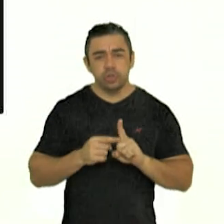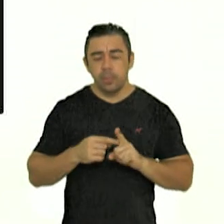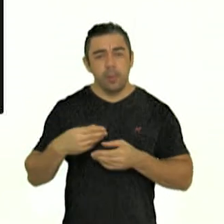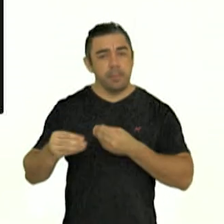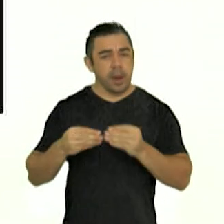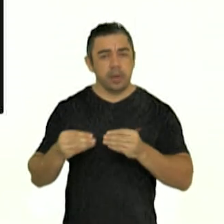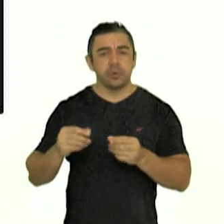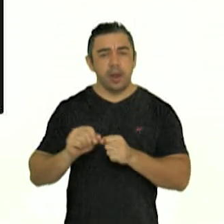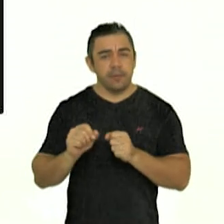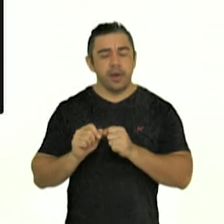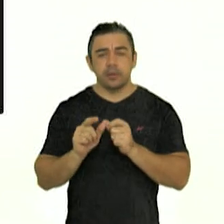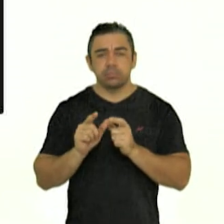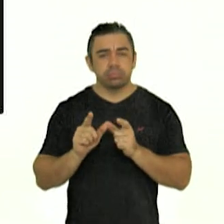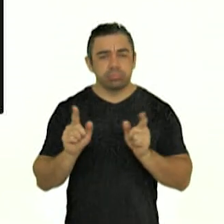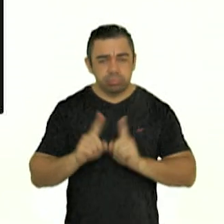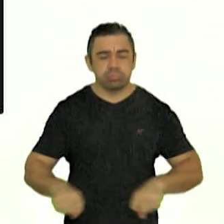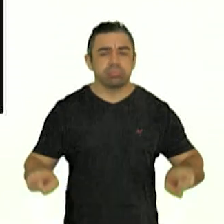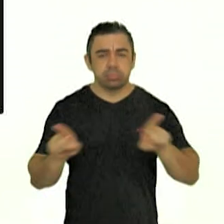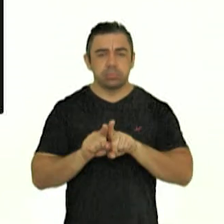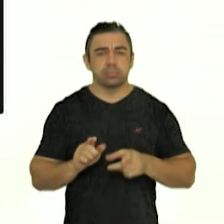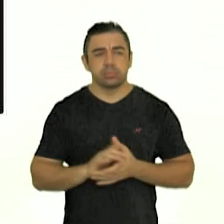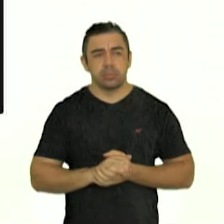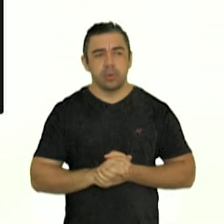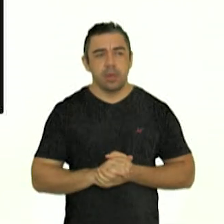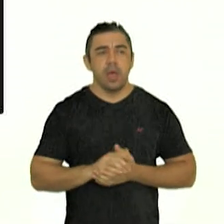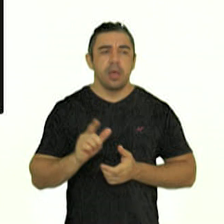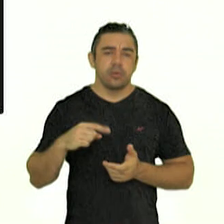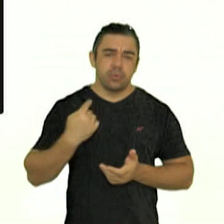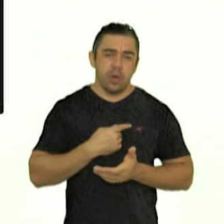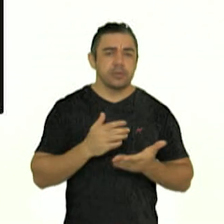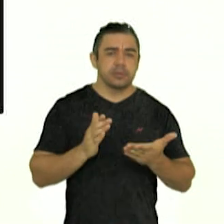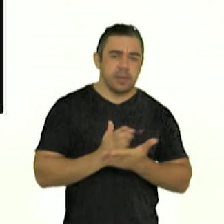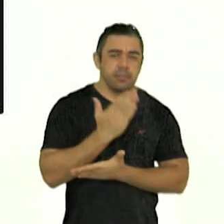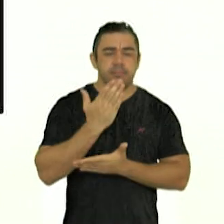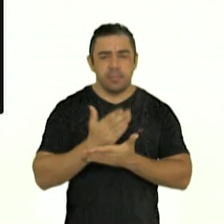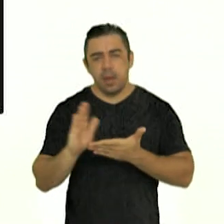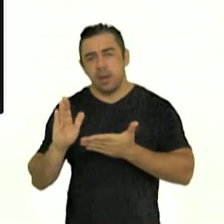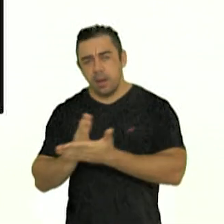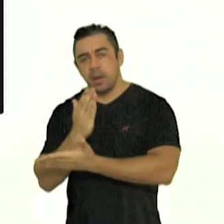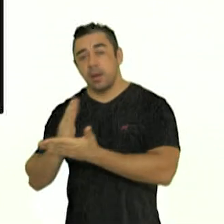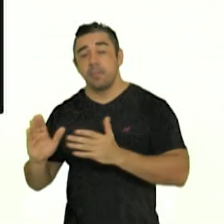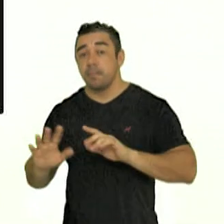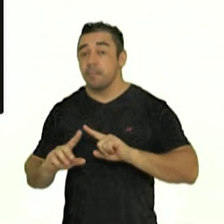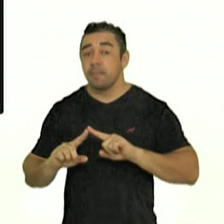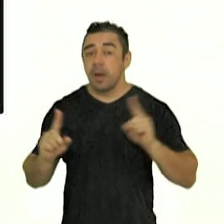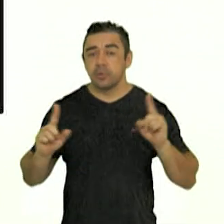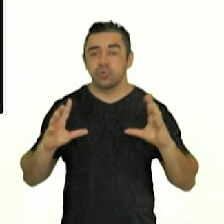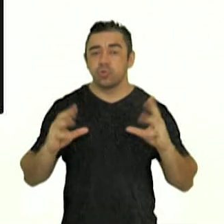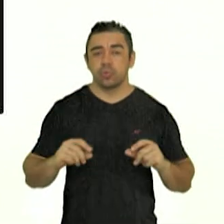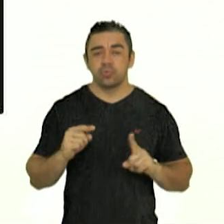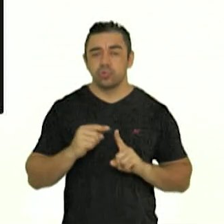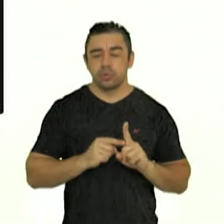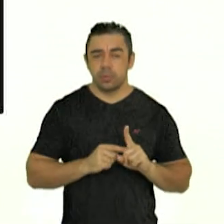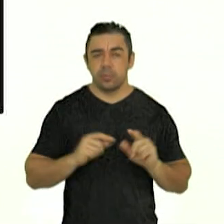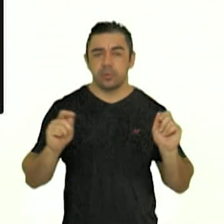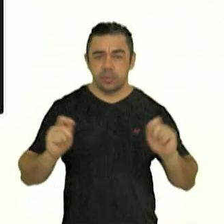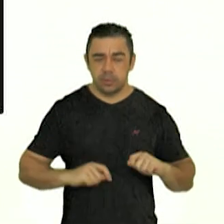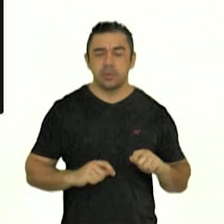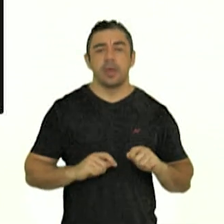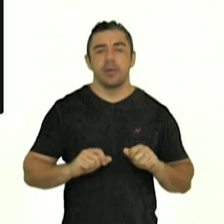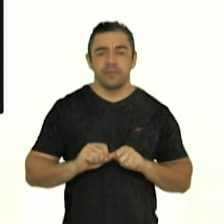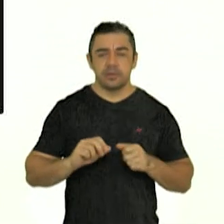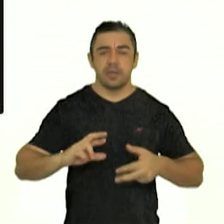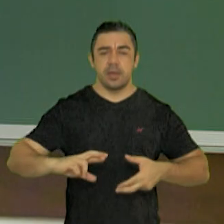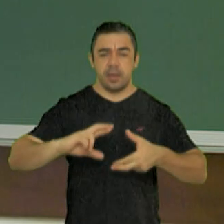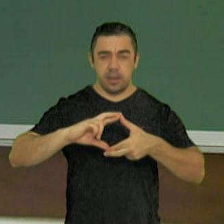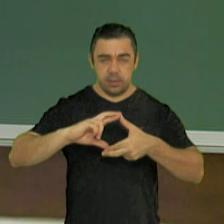Nós temos uma ilusão aí que vamos colocar, a gente faz a separação, é importantíssimo, mas nem todo tipo de plástico é reciclável.